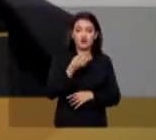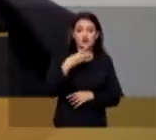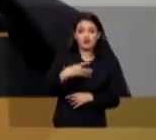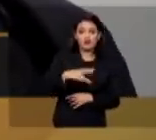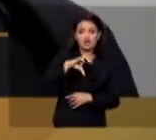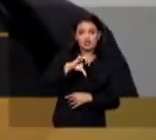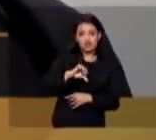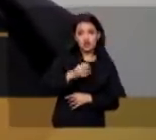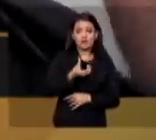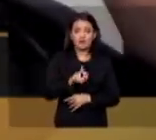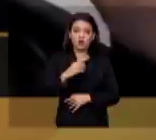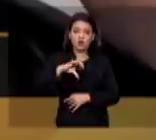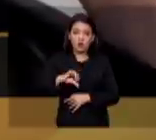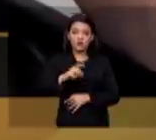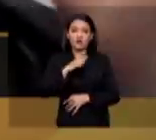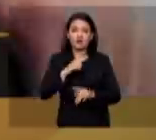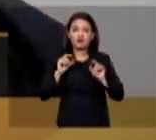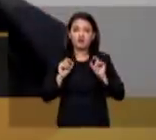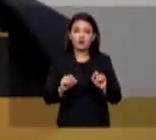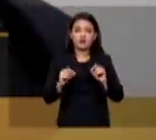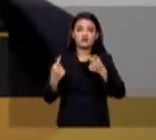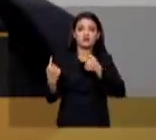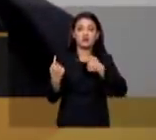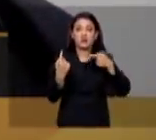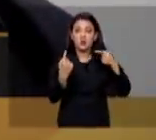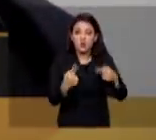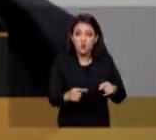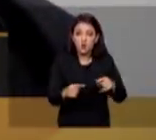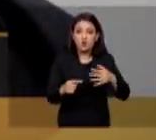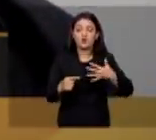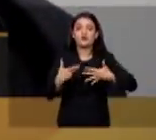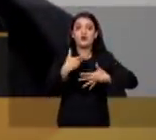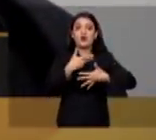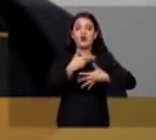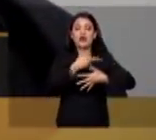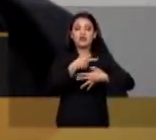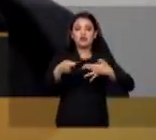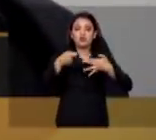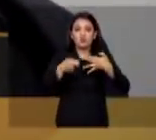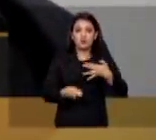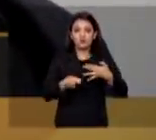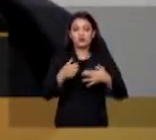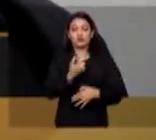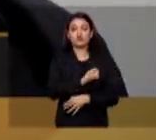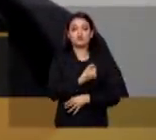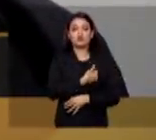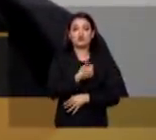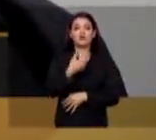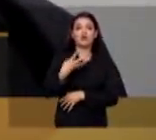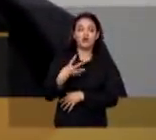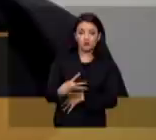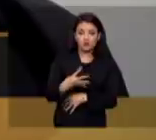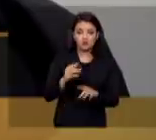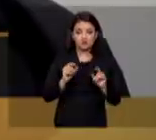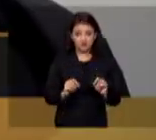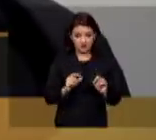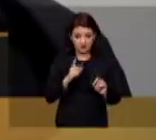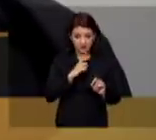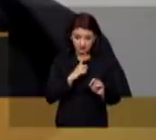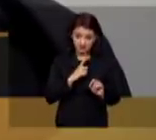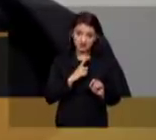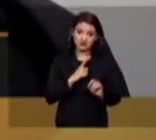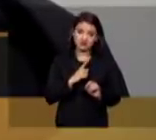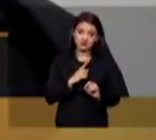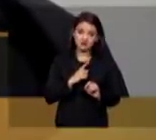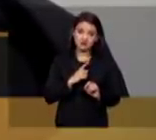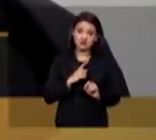43.969, aponta-se a violação à súmula vinculante número 14 e se requer acesso pelo reclamante